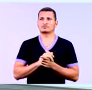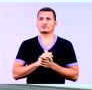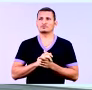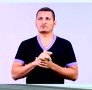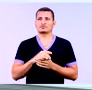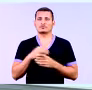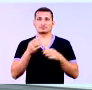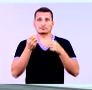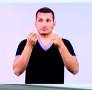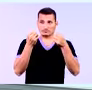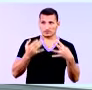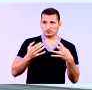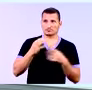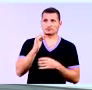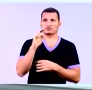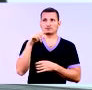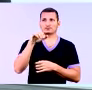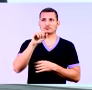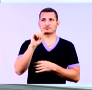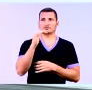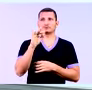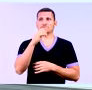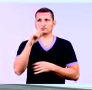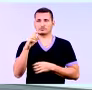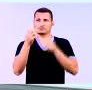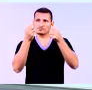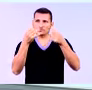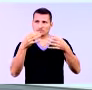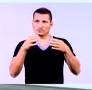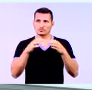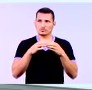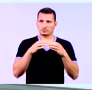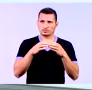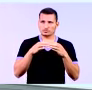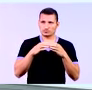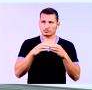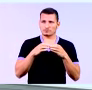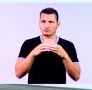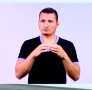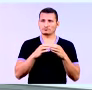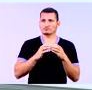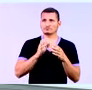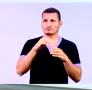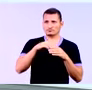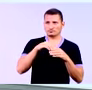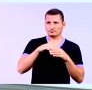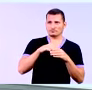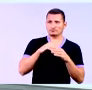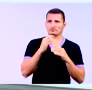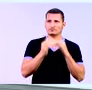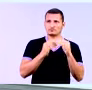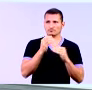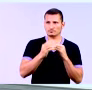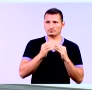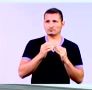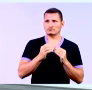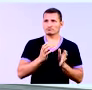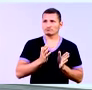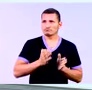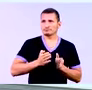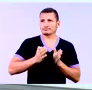de transação. Então, nós estamos falando daquele conjunto de comandos que serão executados e que, após a sua